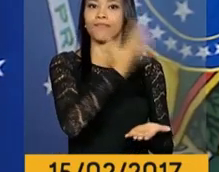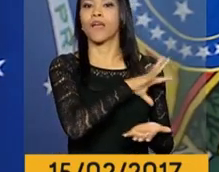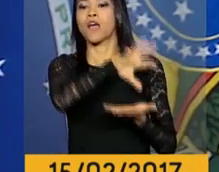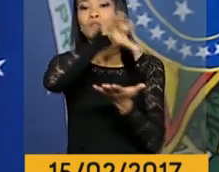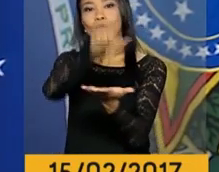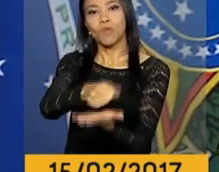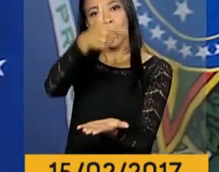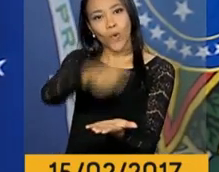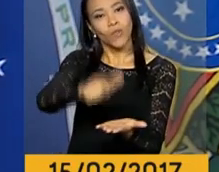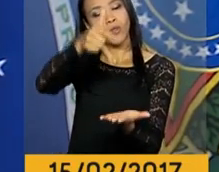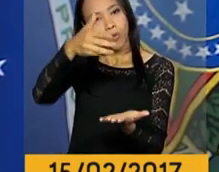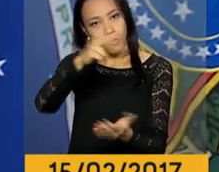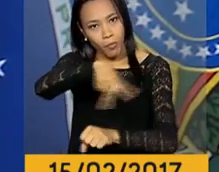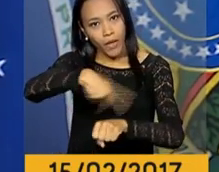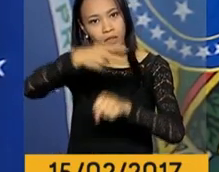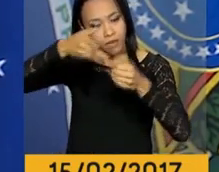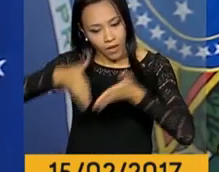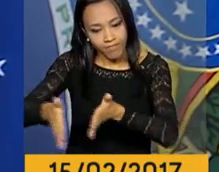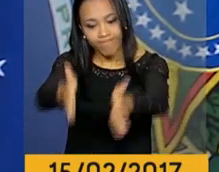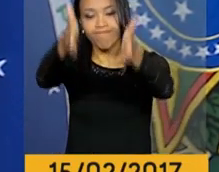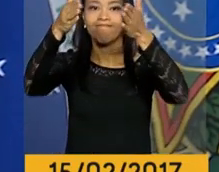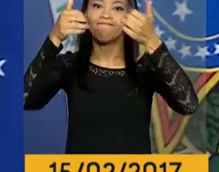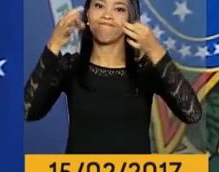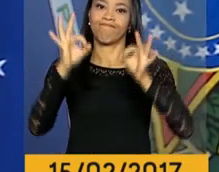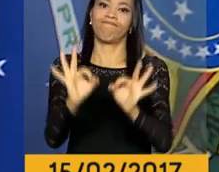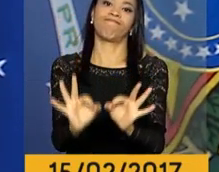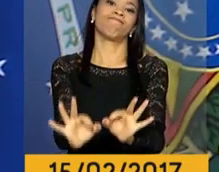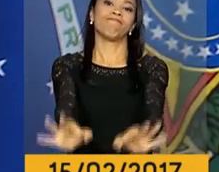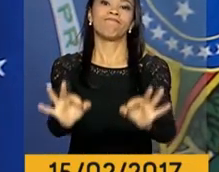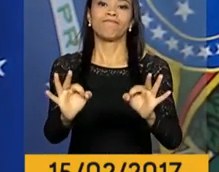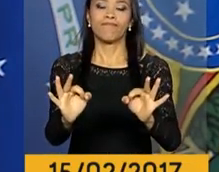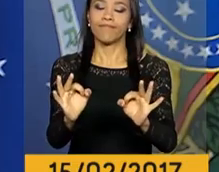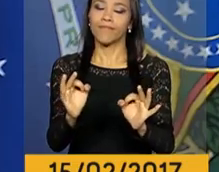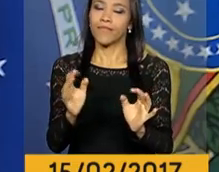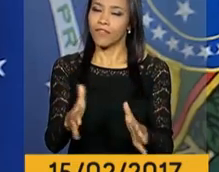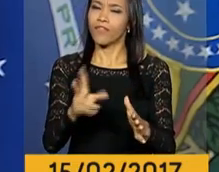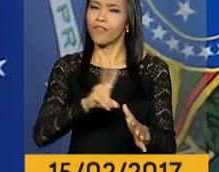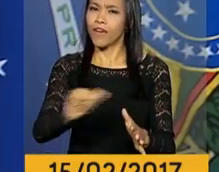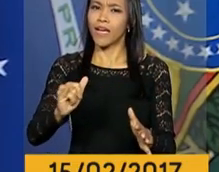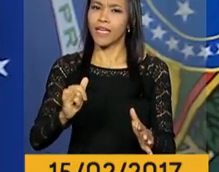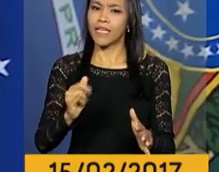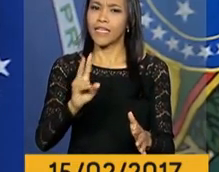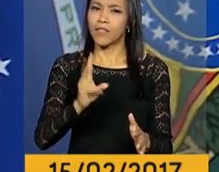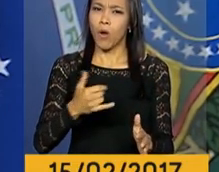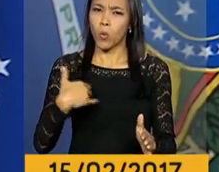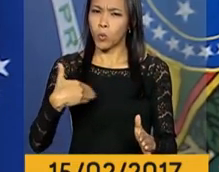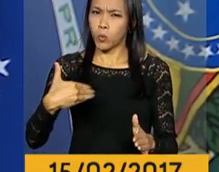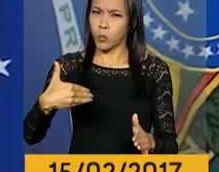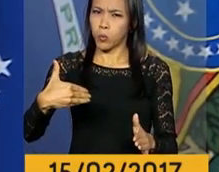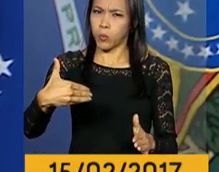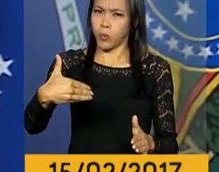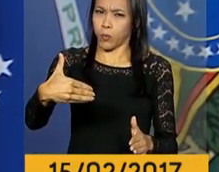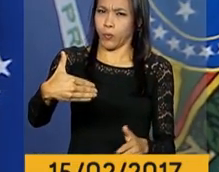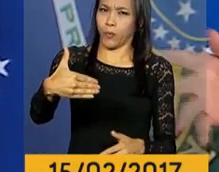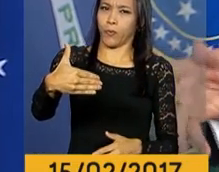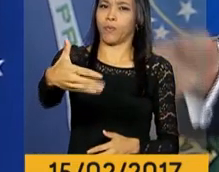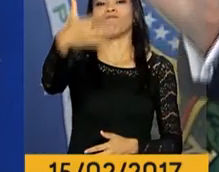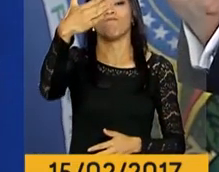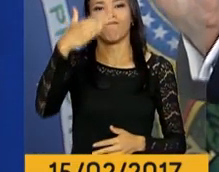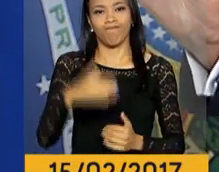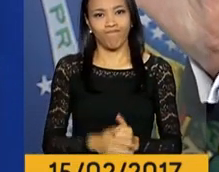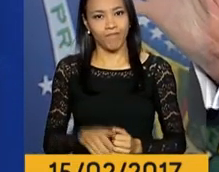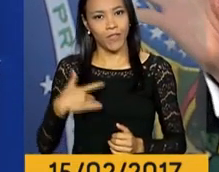e país dos trilhos significa que a pessoa vai caminhar numa velocidade com uma bitola, uma bitola bem bem estreita ou